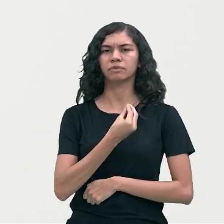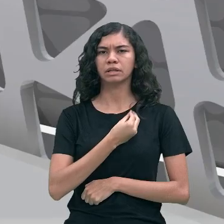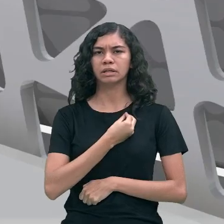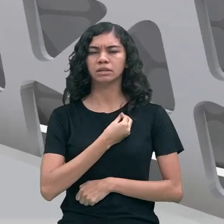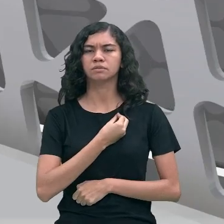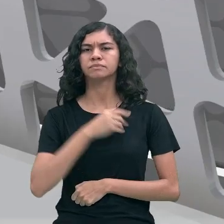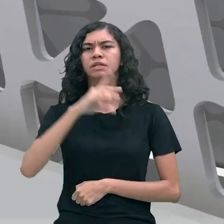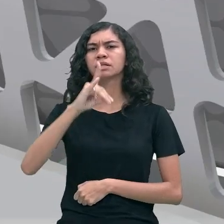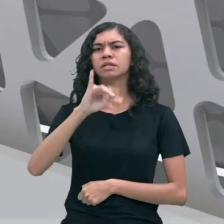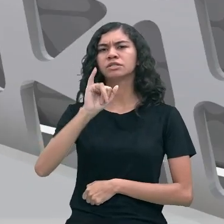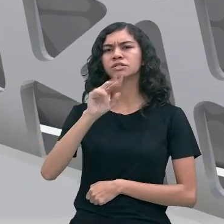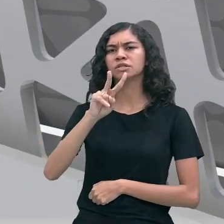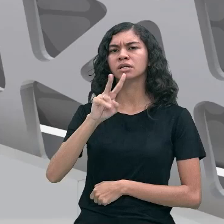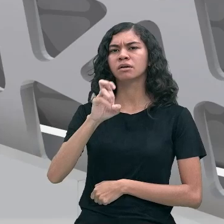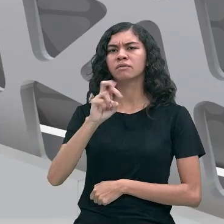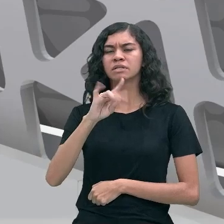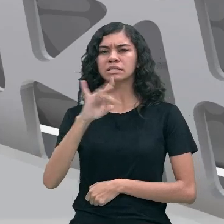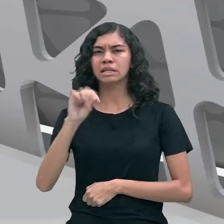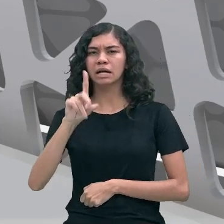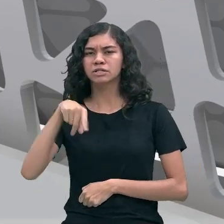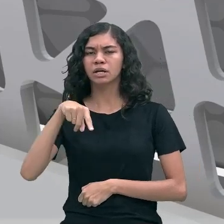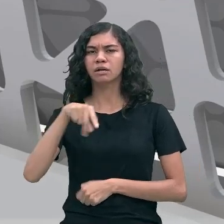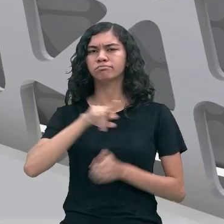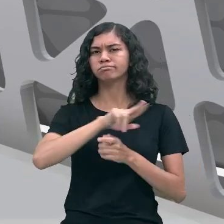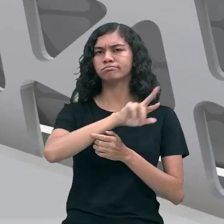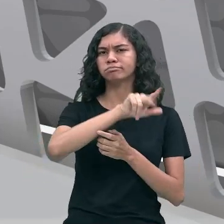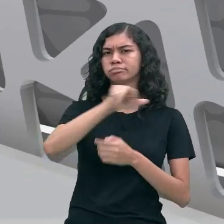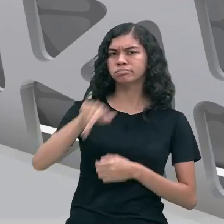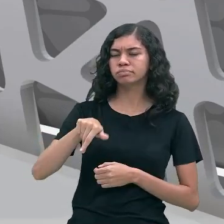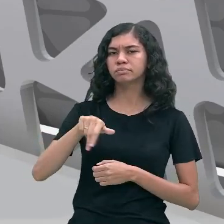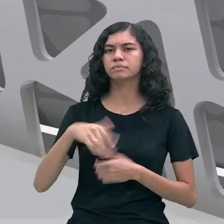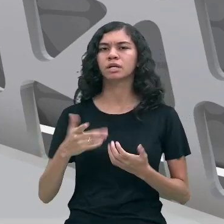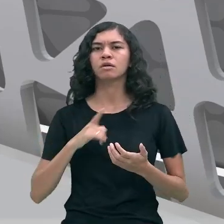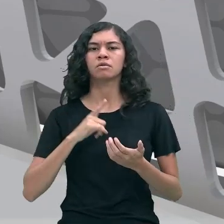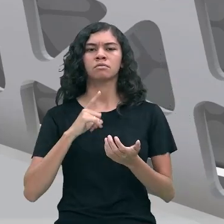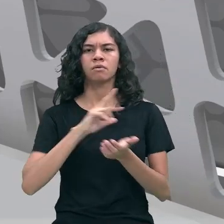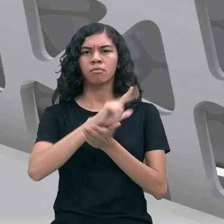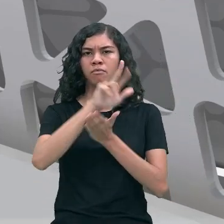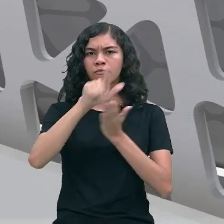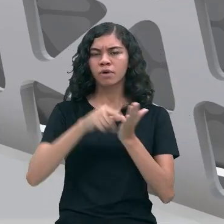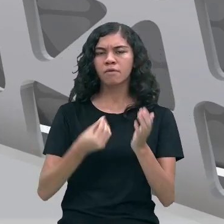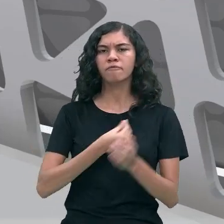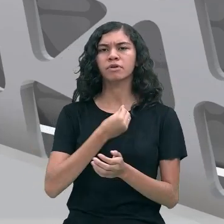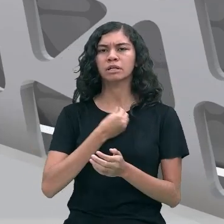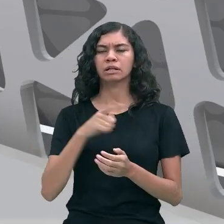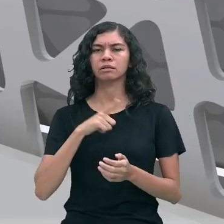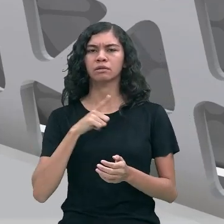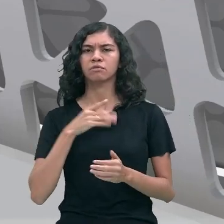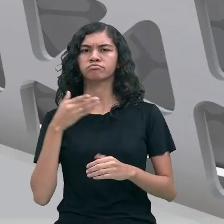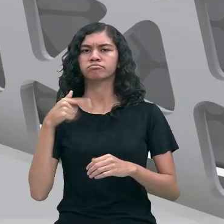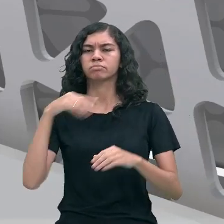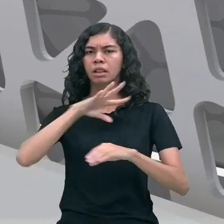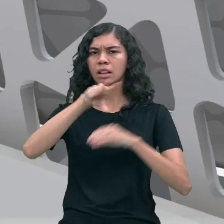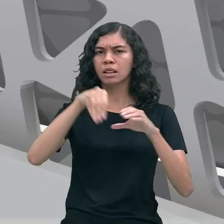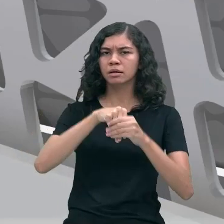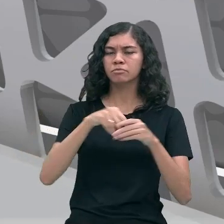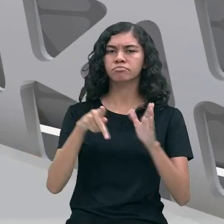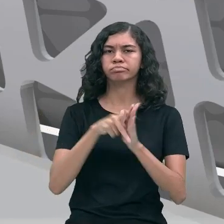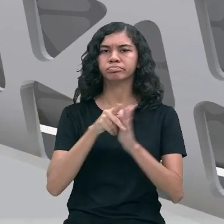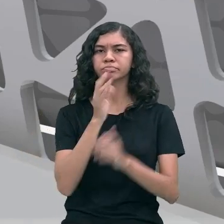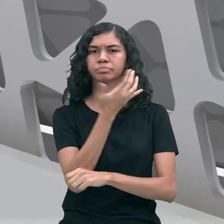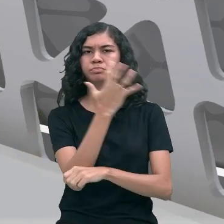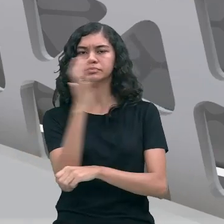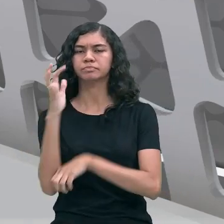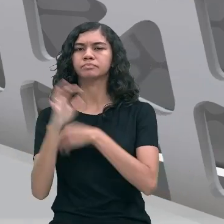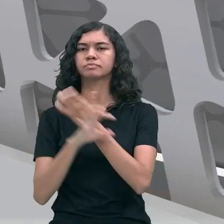vem de variedade. Então, uma variedade de vidas que a gente encontra dentro da Amazônia. Para isso, entender um pouquinho melhor sobre essa fauna,